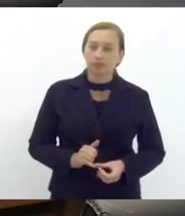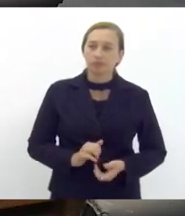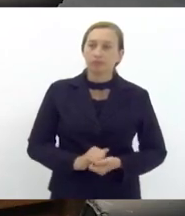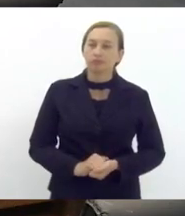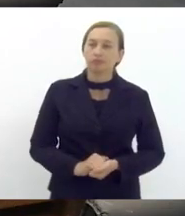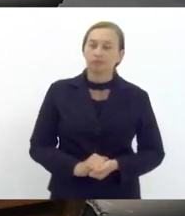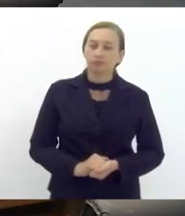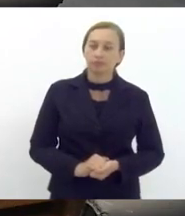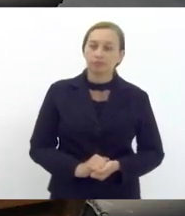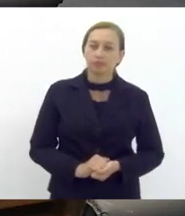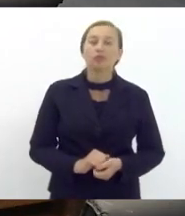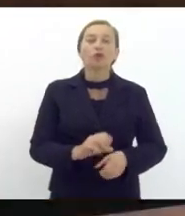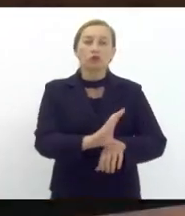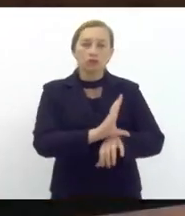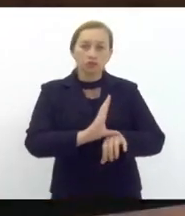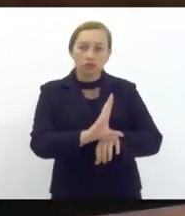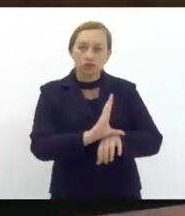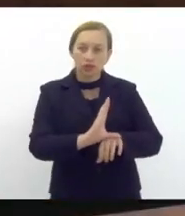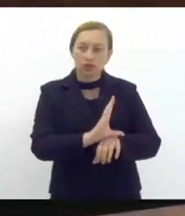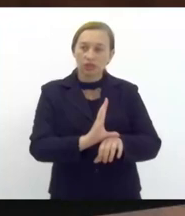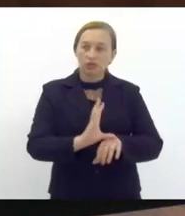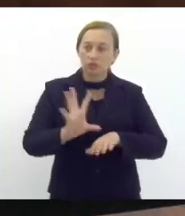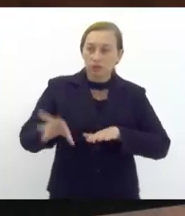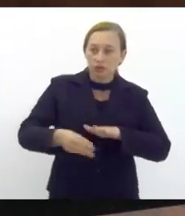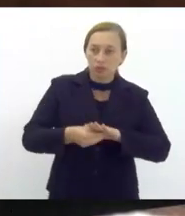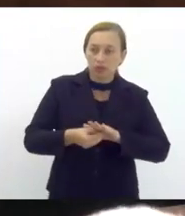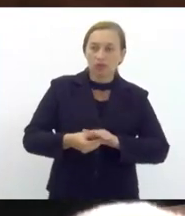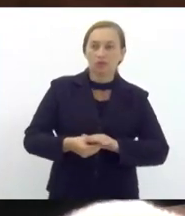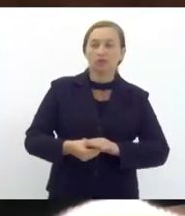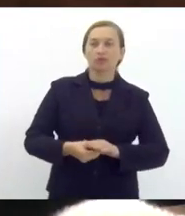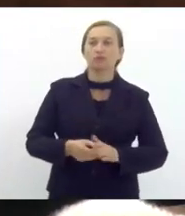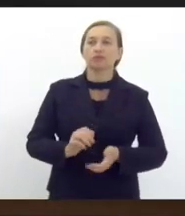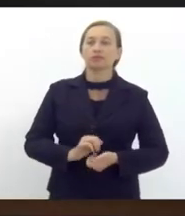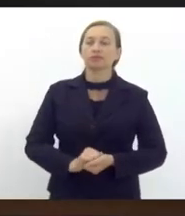parecer pela constitucionalidade com emendas